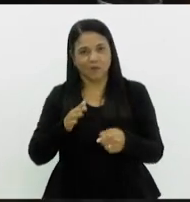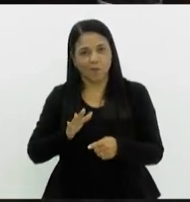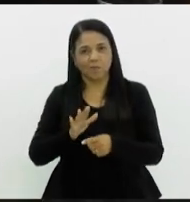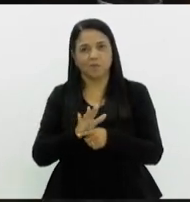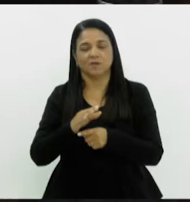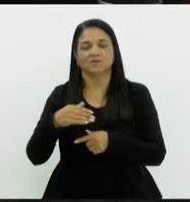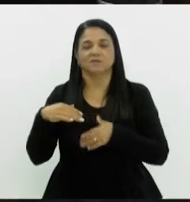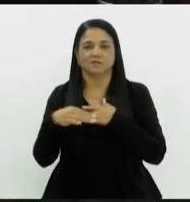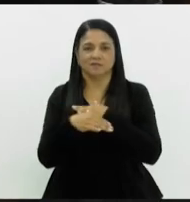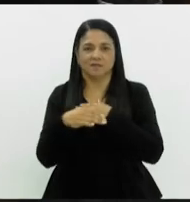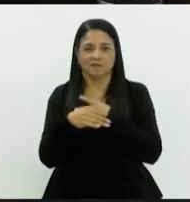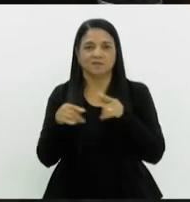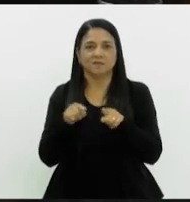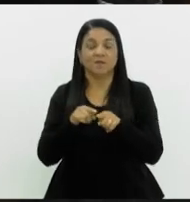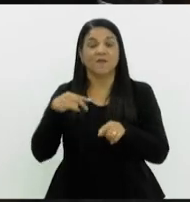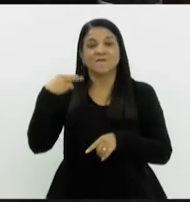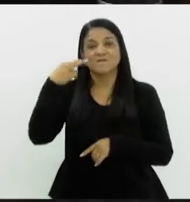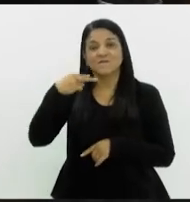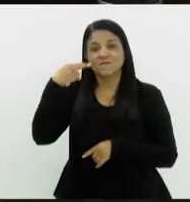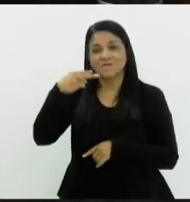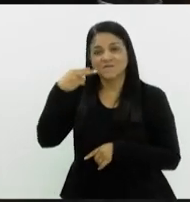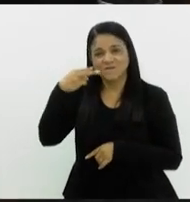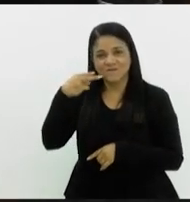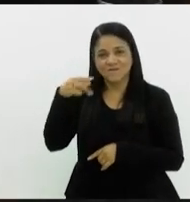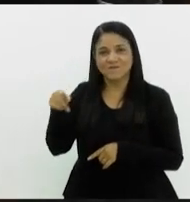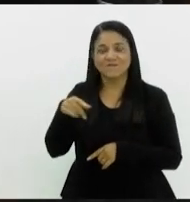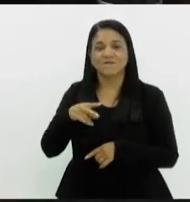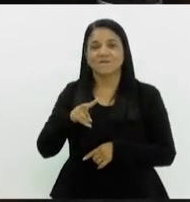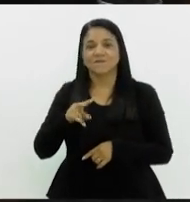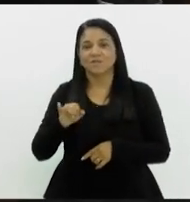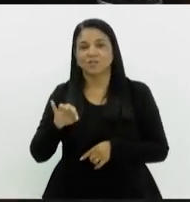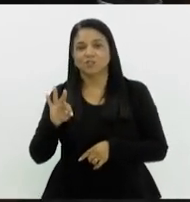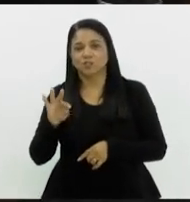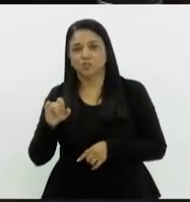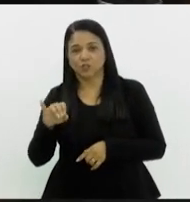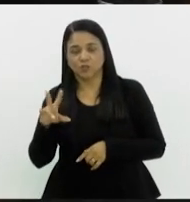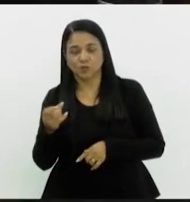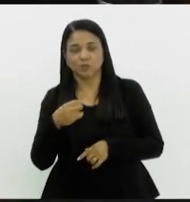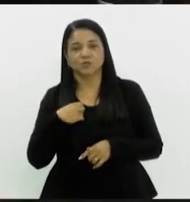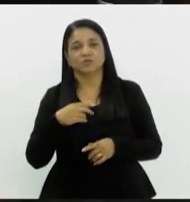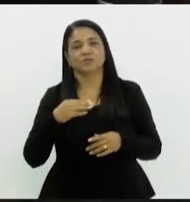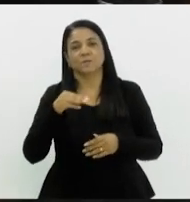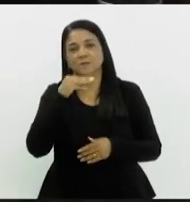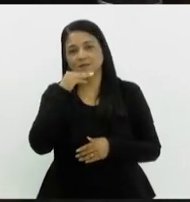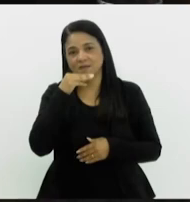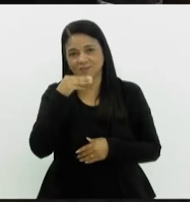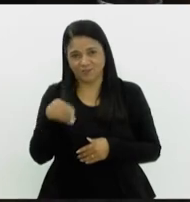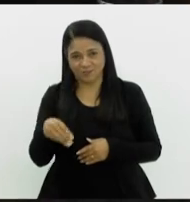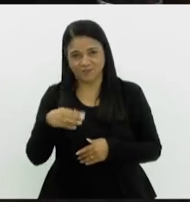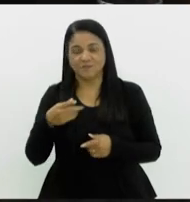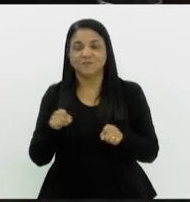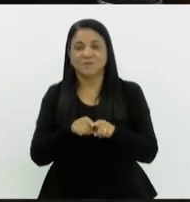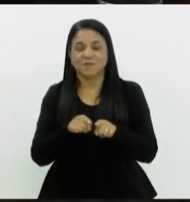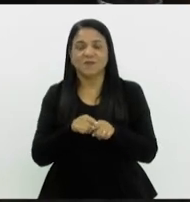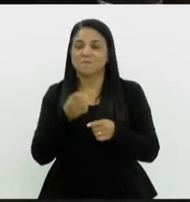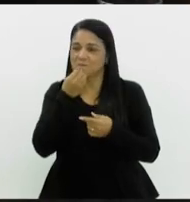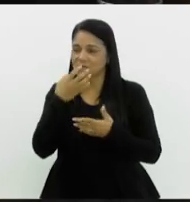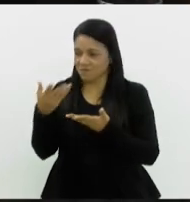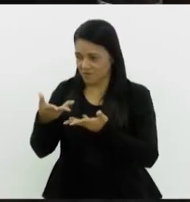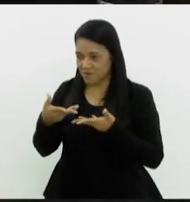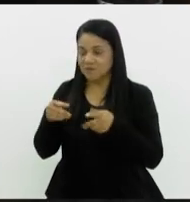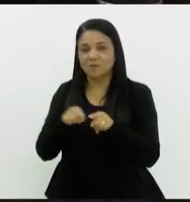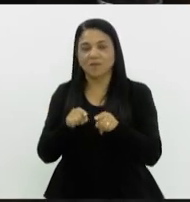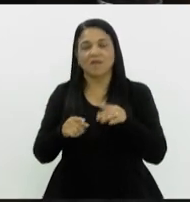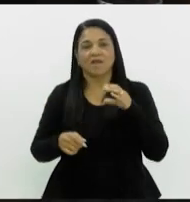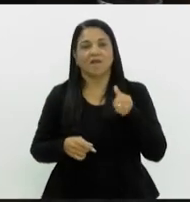aproveitar e anunciar o vereador Vitinho, do município de Mangaratiba, que está aqui conosco. Seja bem-vindo. E o Carlos Montinho, que também é